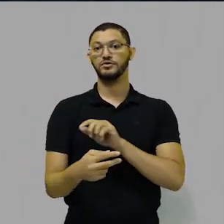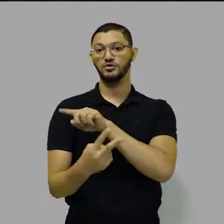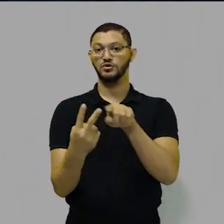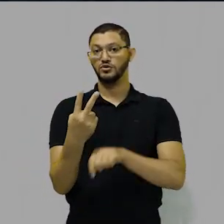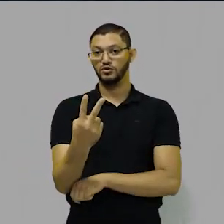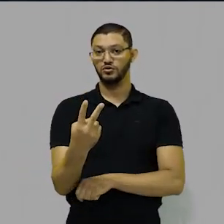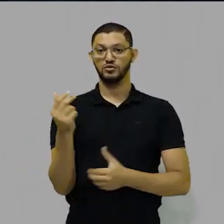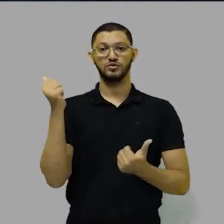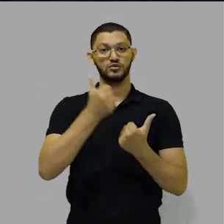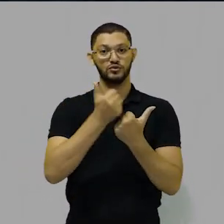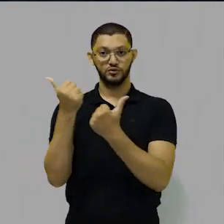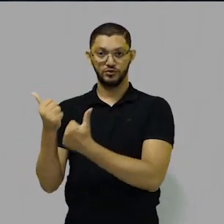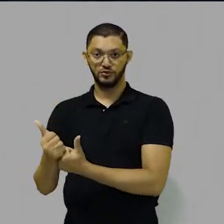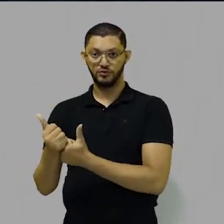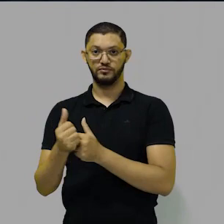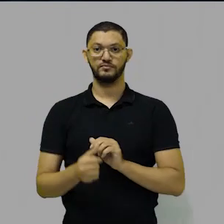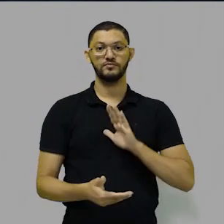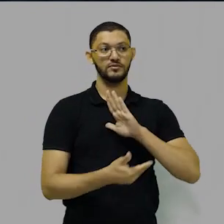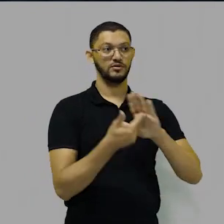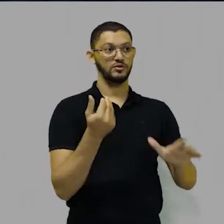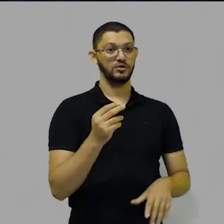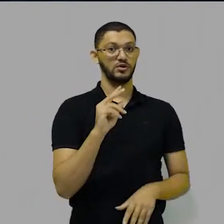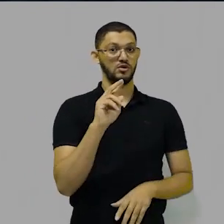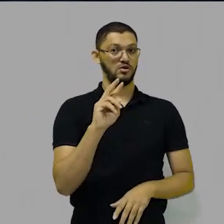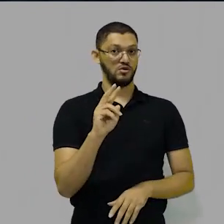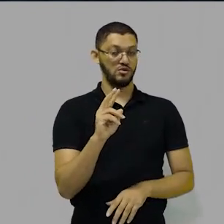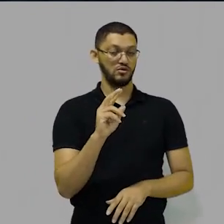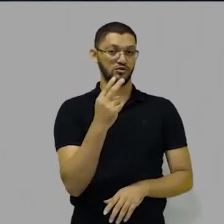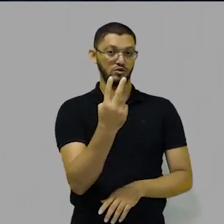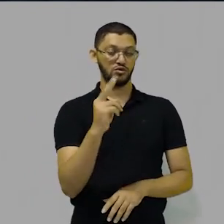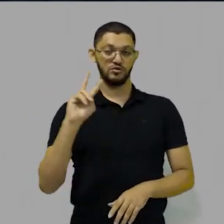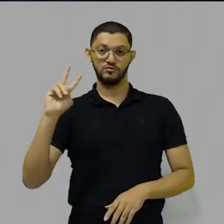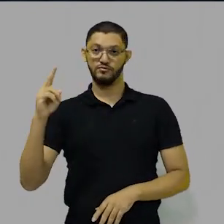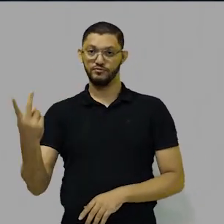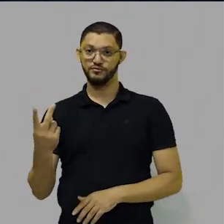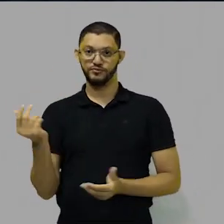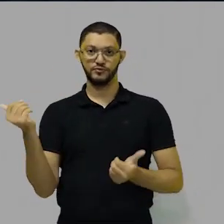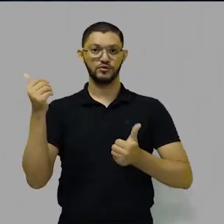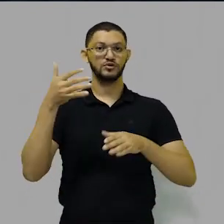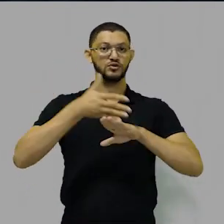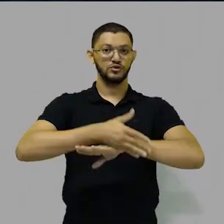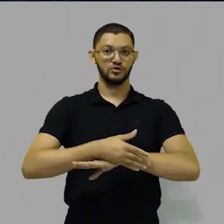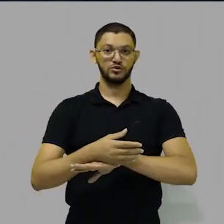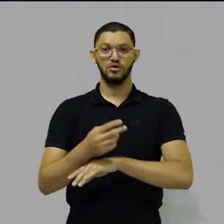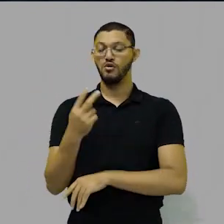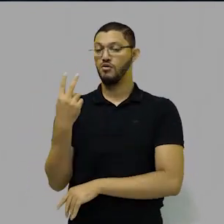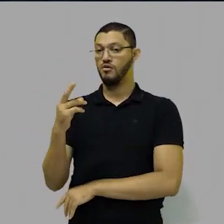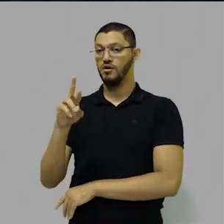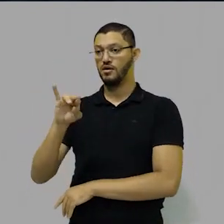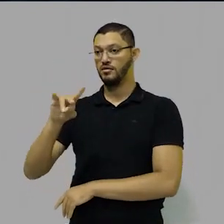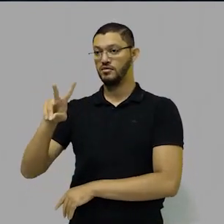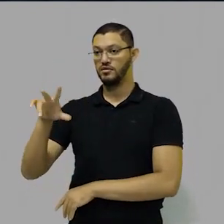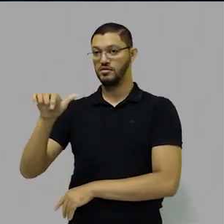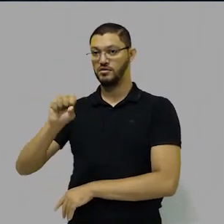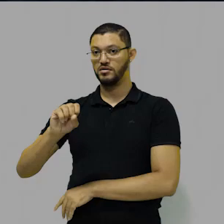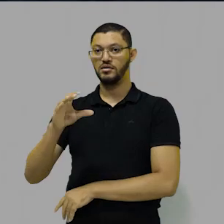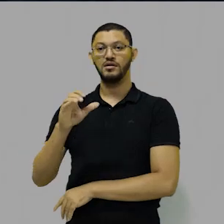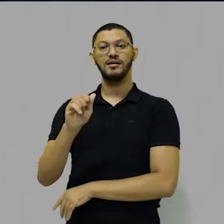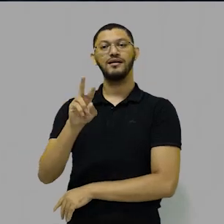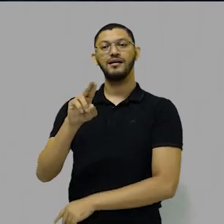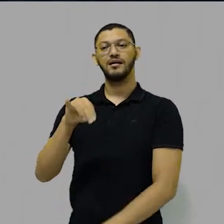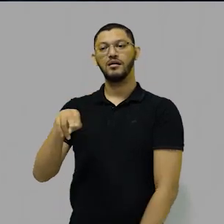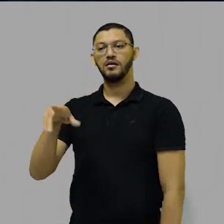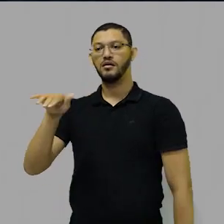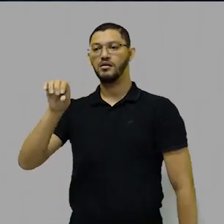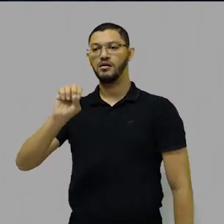2 substituições. Saíram 2 hidrogênios e entraram 2 radicais carbônicos. Sendo assim,